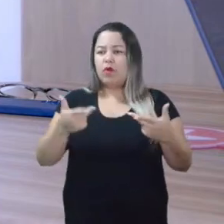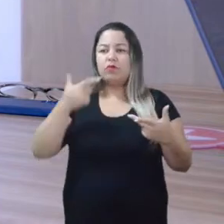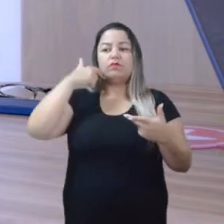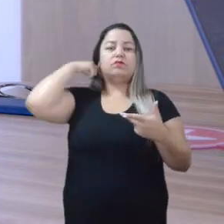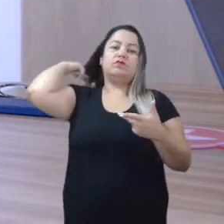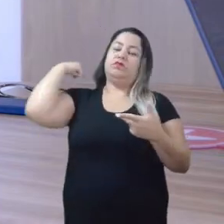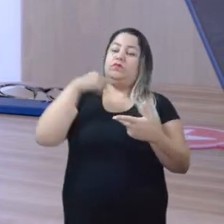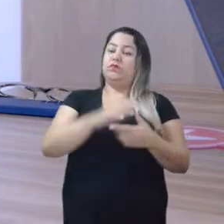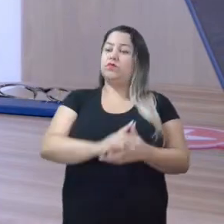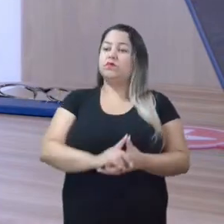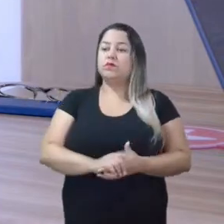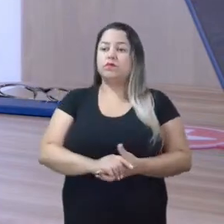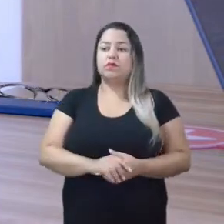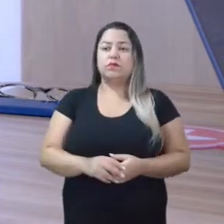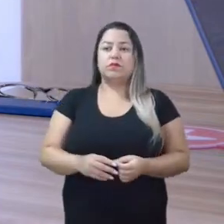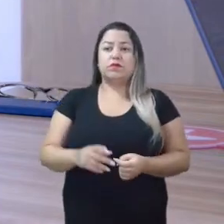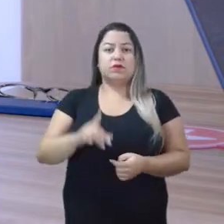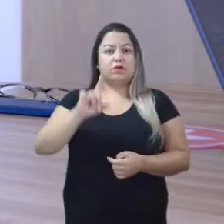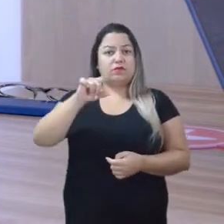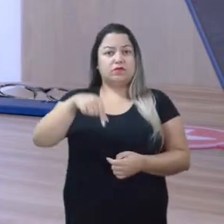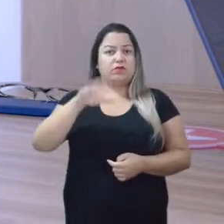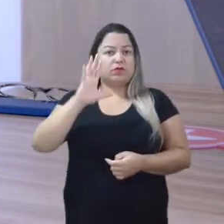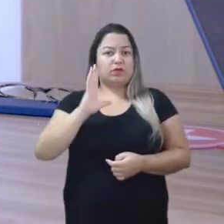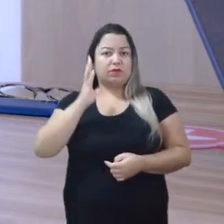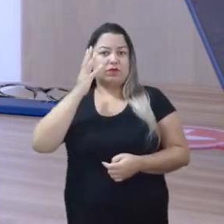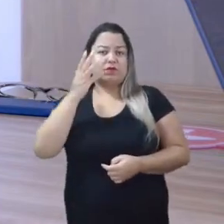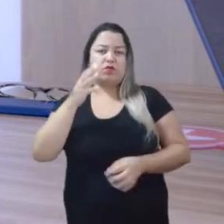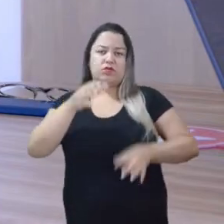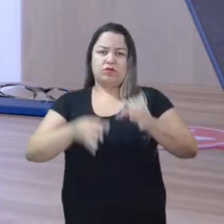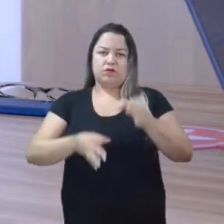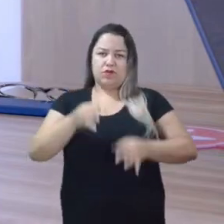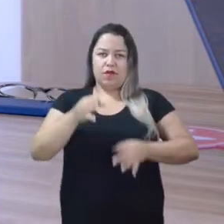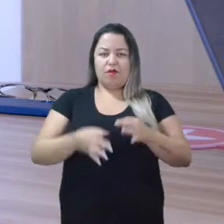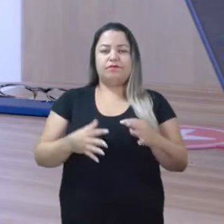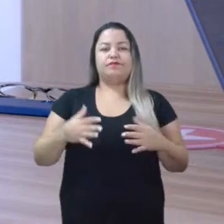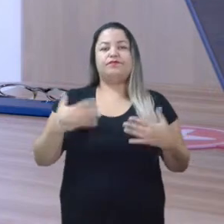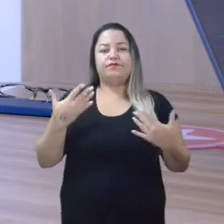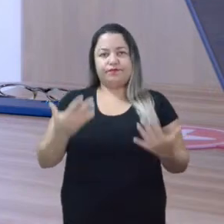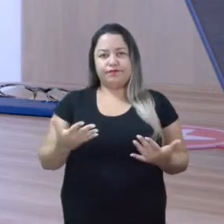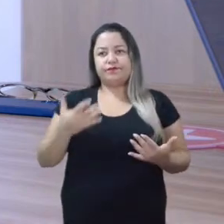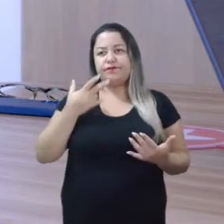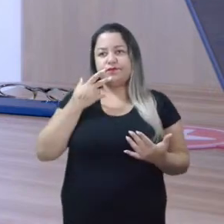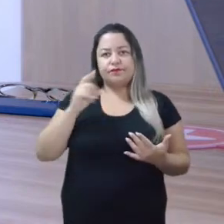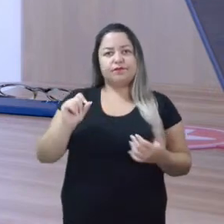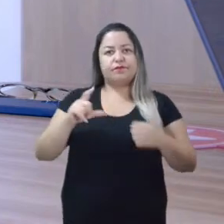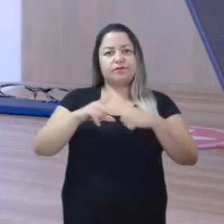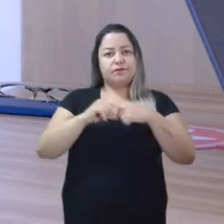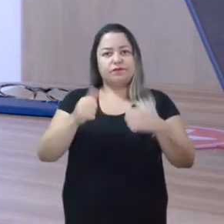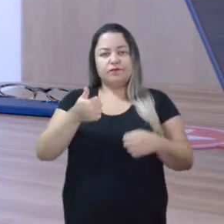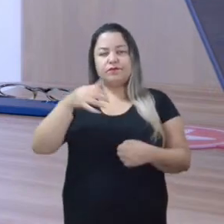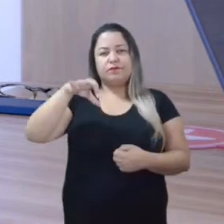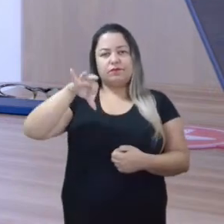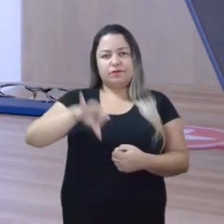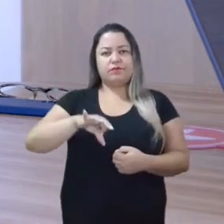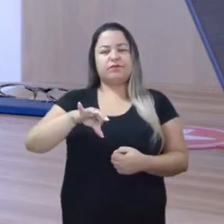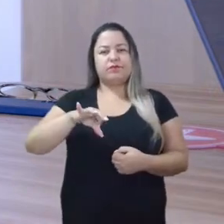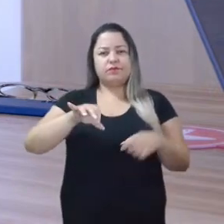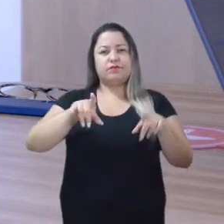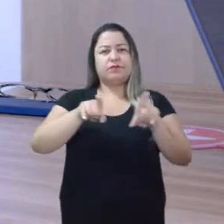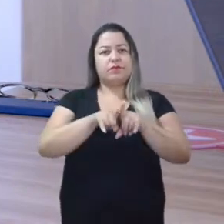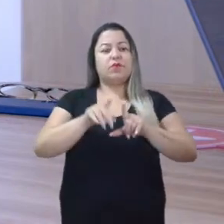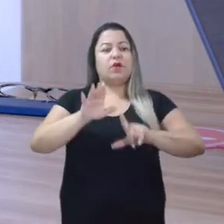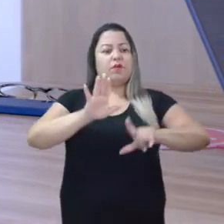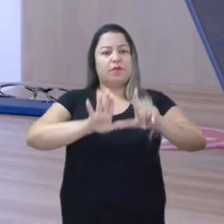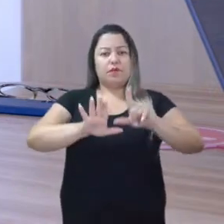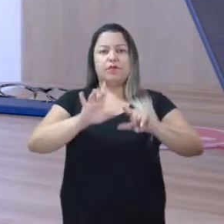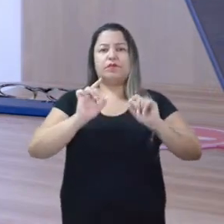tenha sido objeto de uma decisão judicial. Então, muito se diz que o artigo 19 deu uma imunidade às plataformas. E o